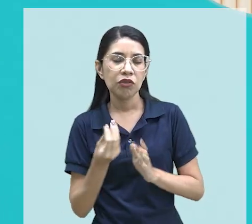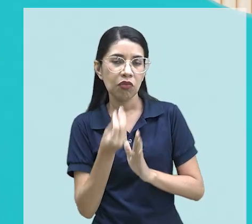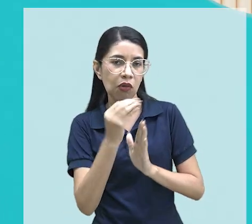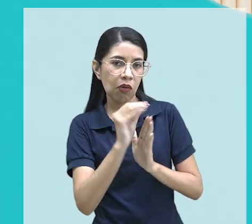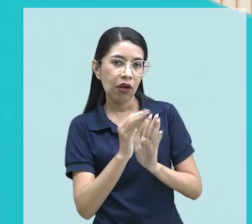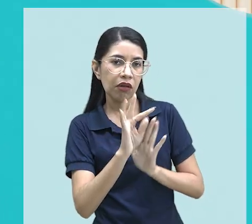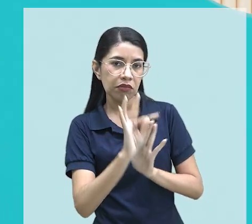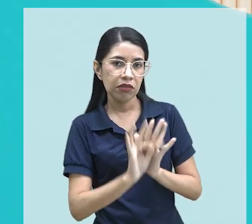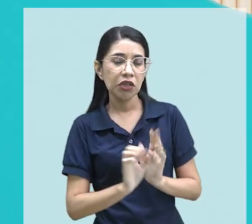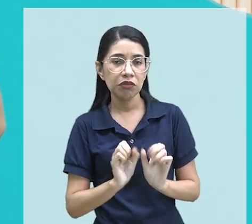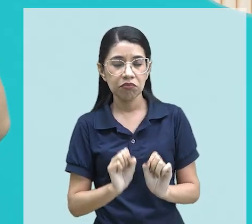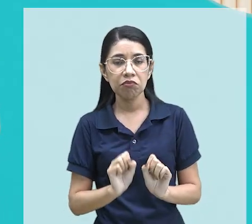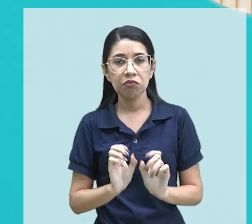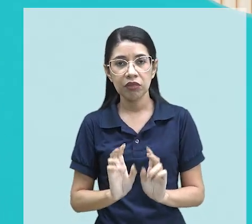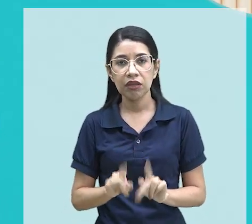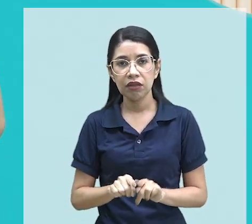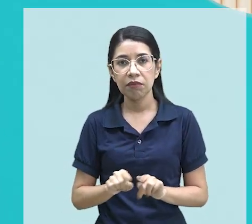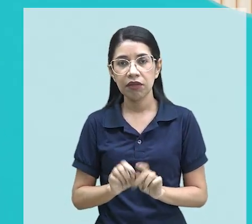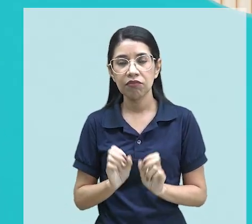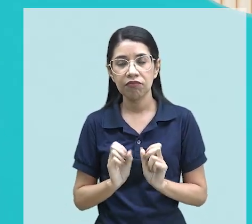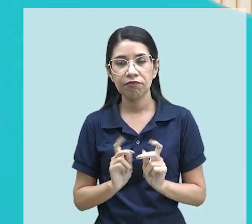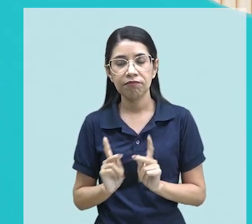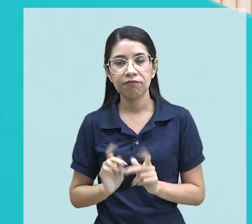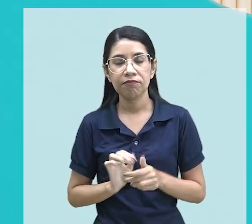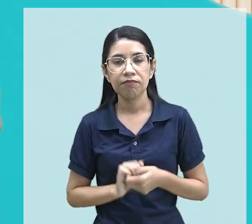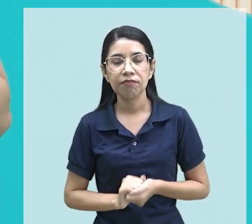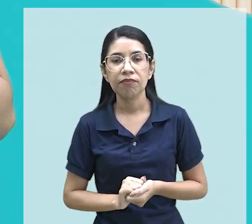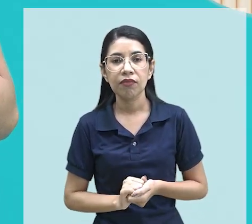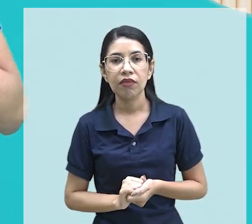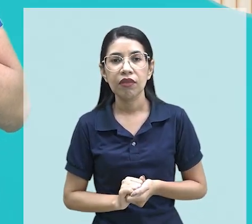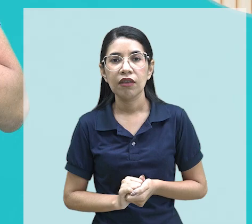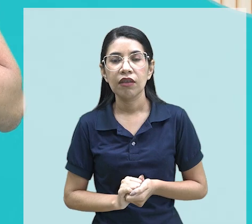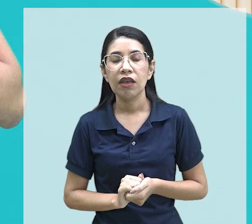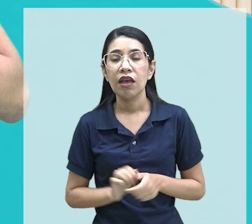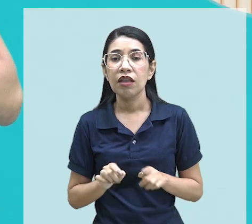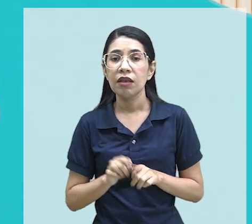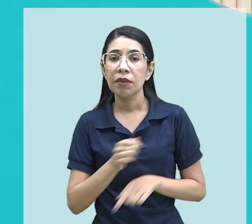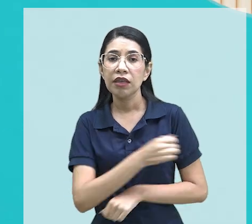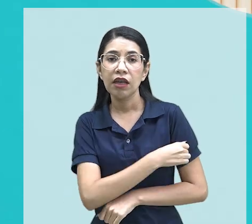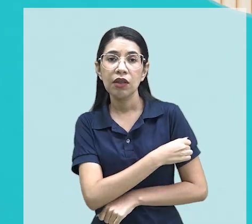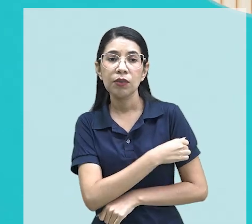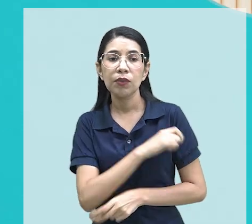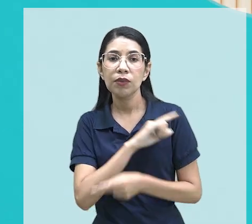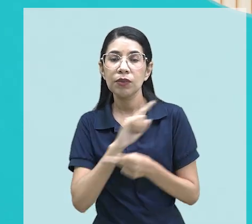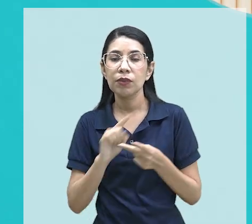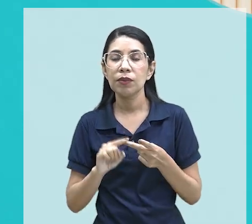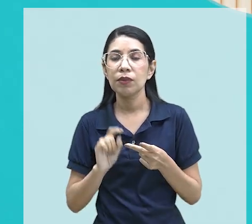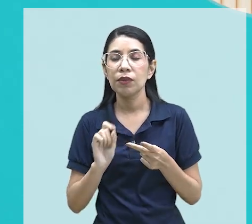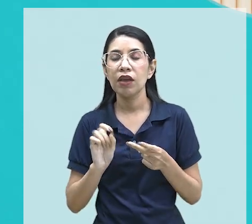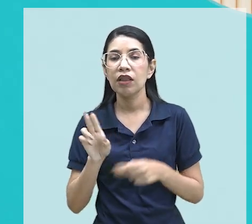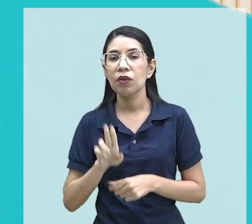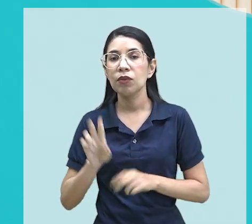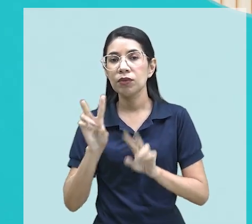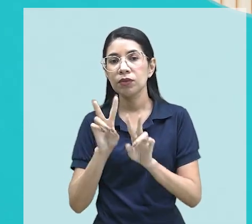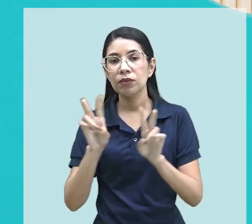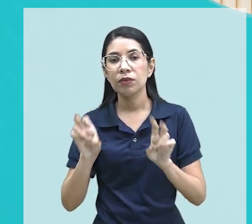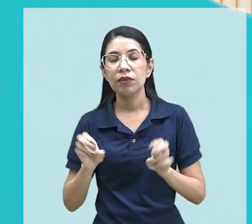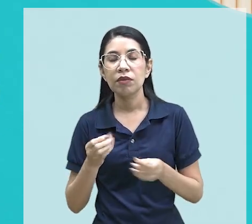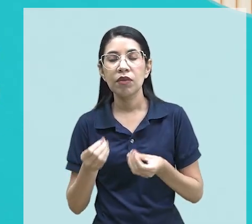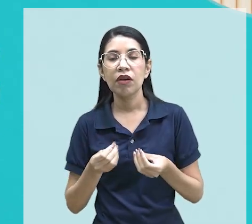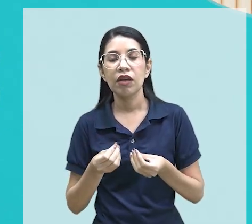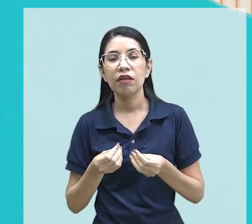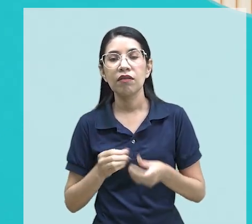do seu texto dissertativo argumentativo, tá? Outra coisa que a Ana Clara faz é o quê? Ela pega o tema, né? Ela